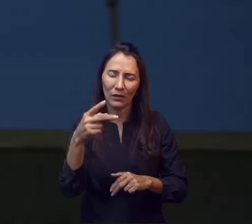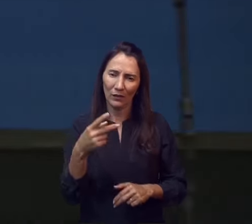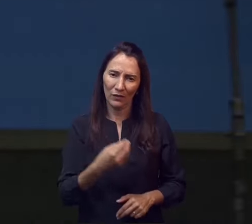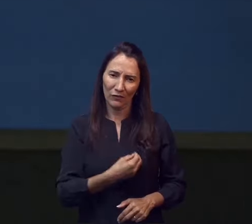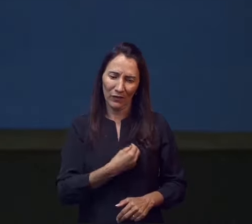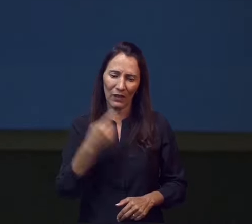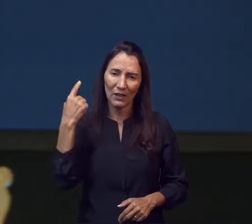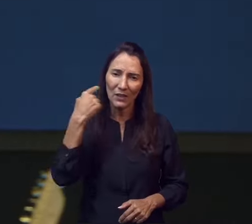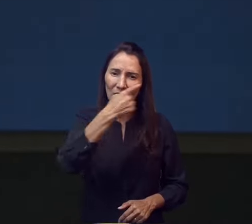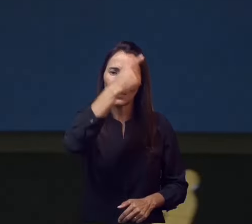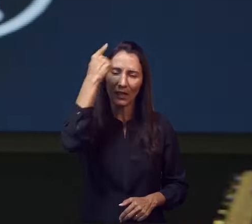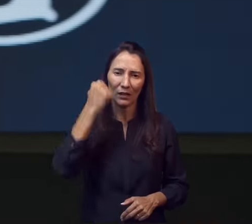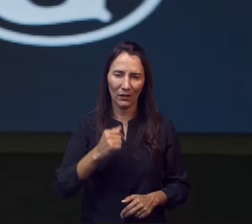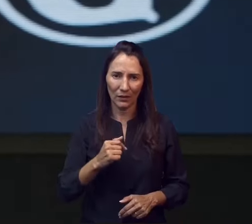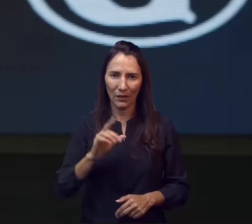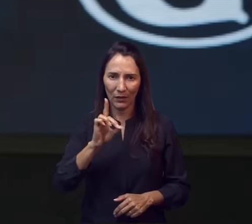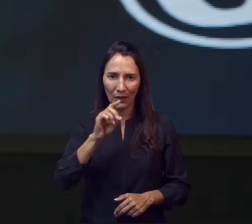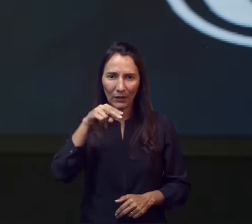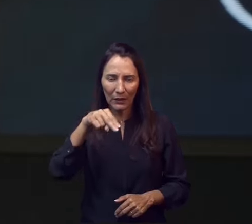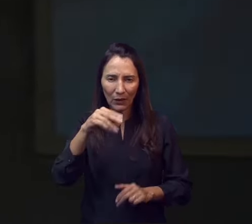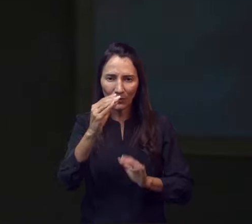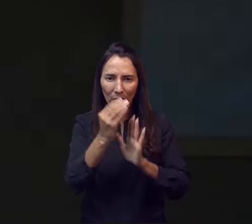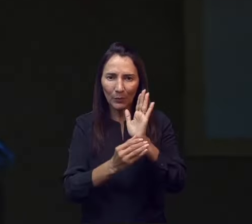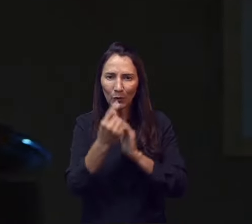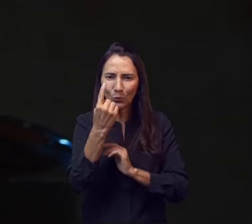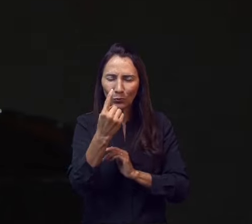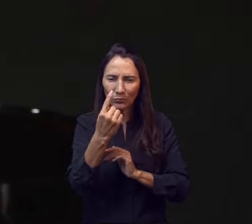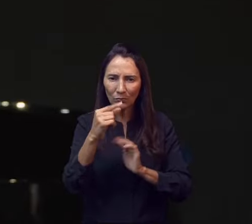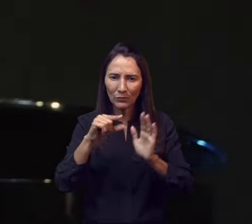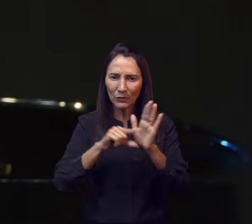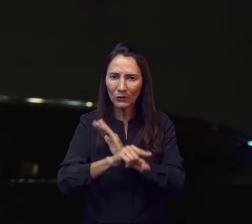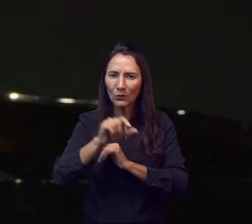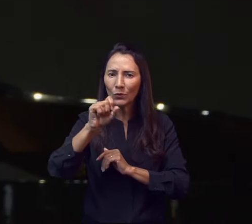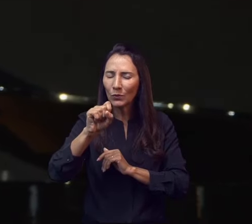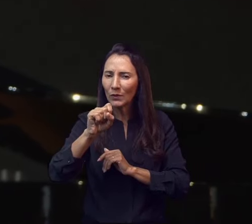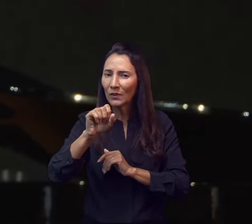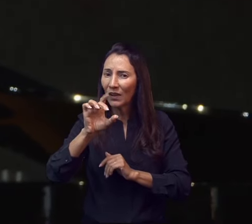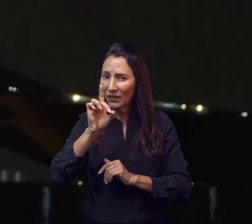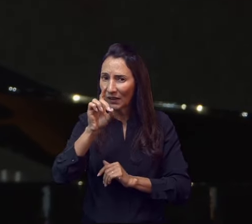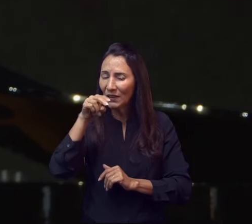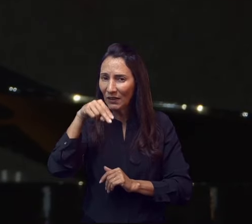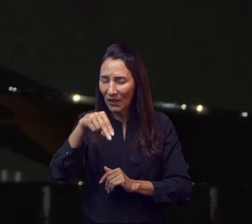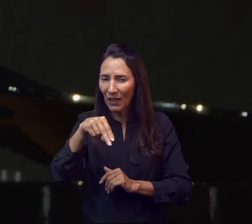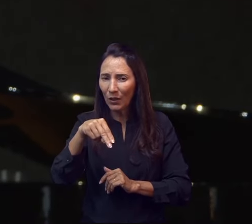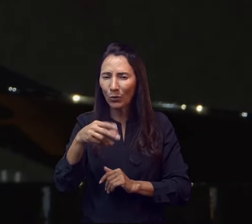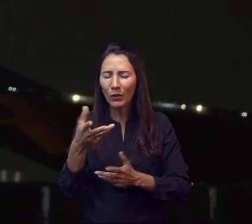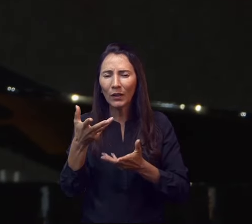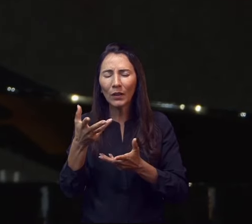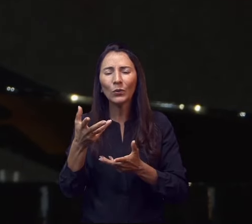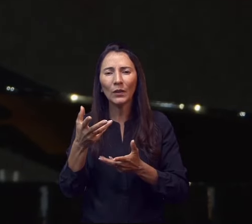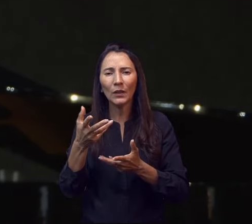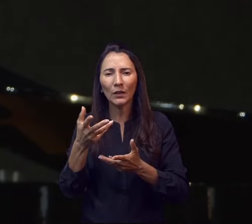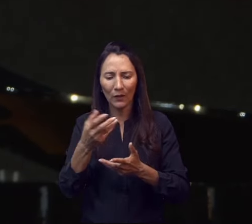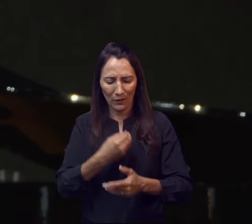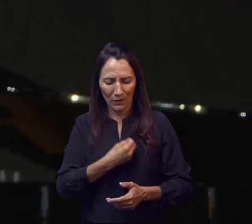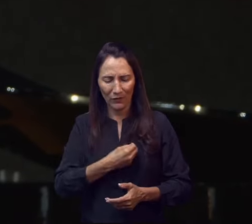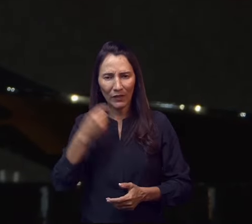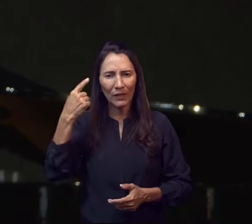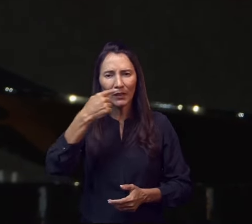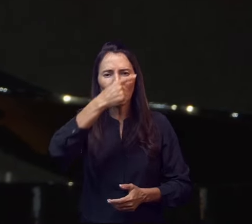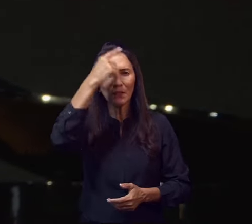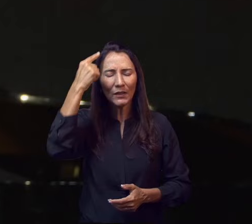Daniel Capítulo 1 Versículo 8 Daniel assentou no seu coração não se contaminar vida Santa num